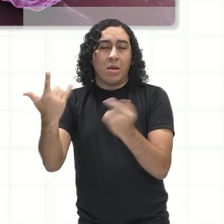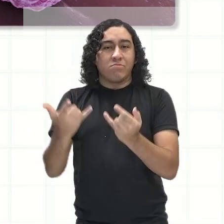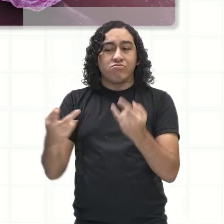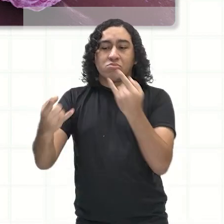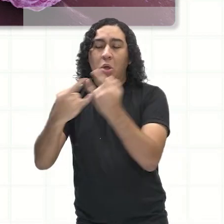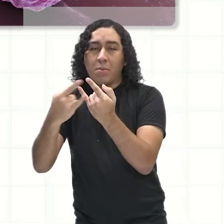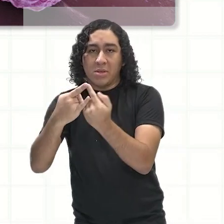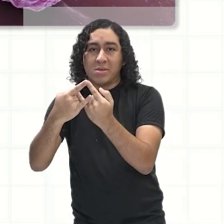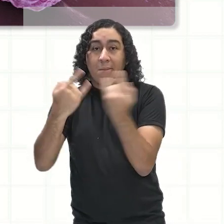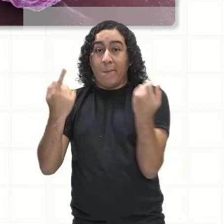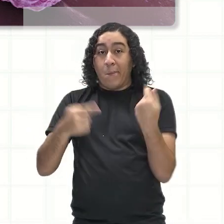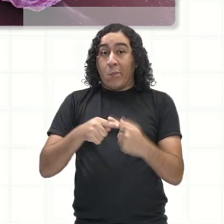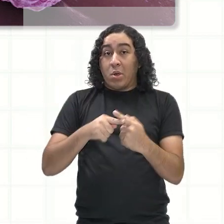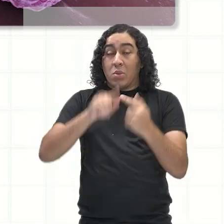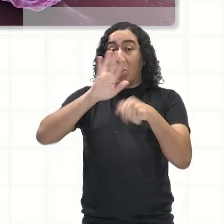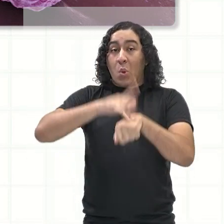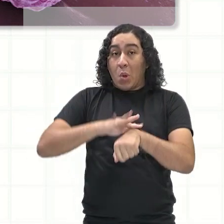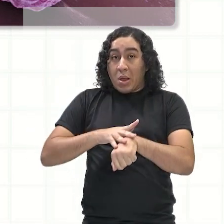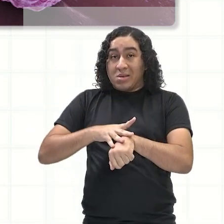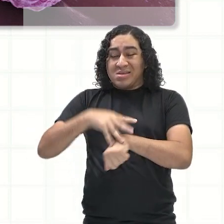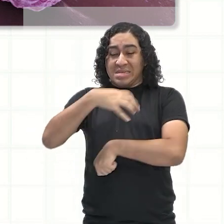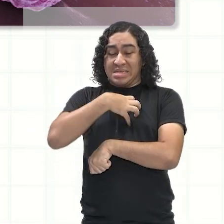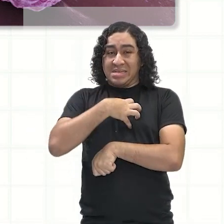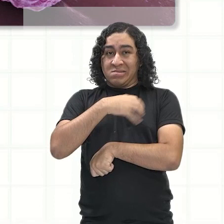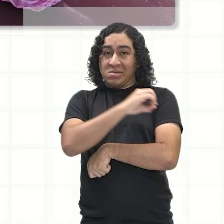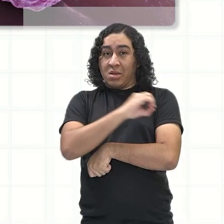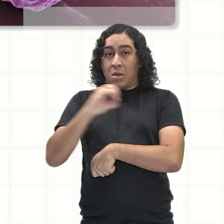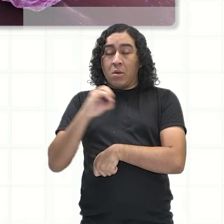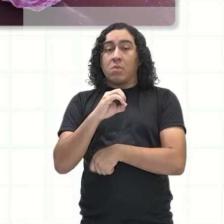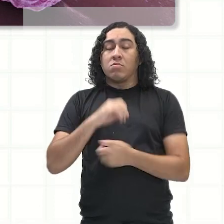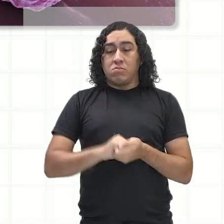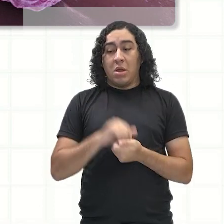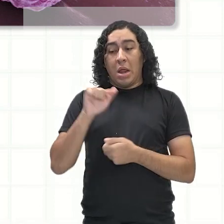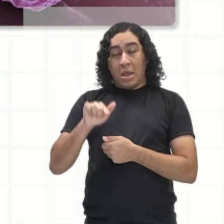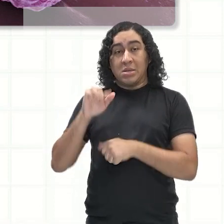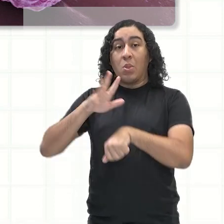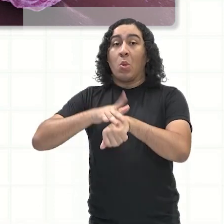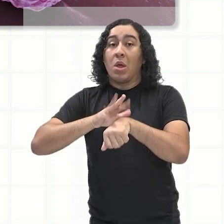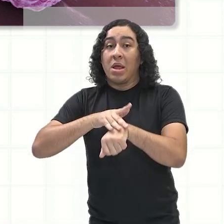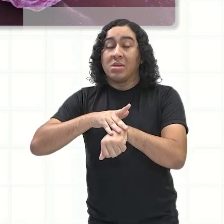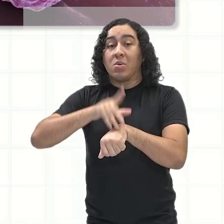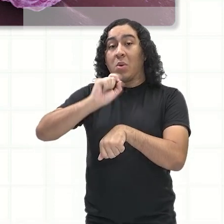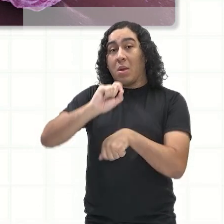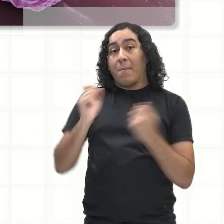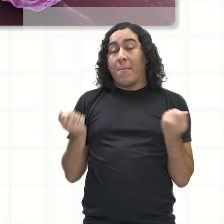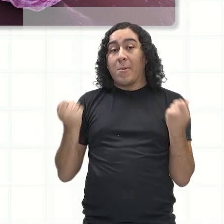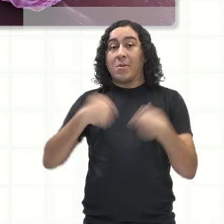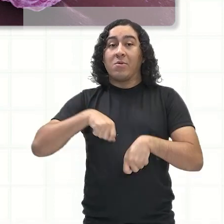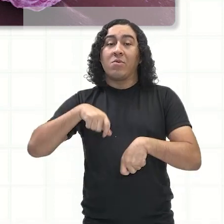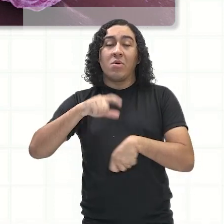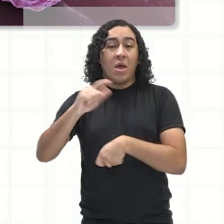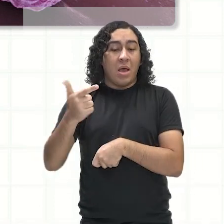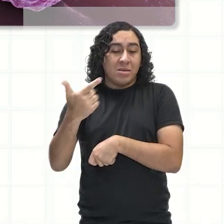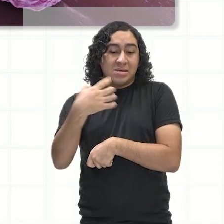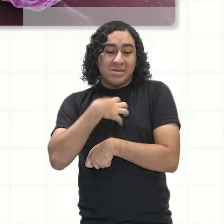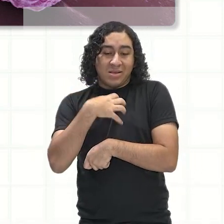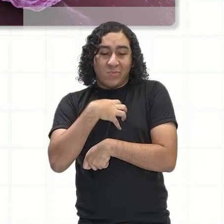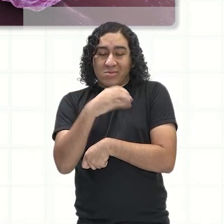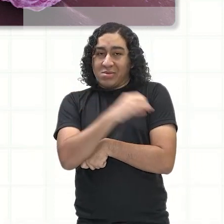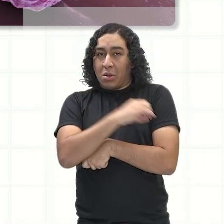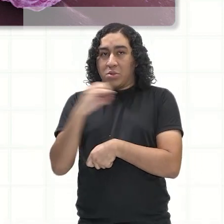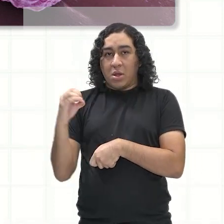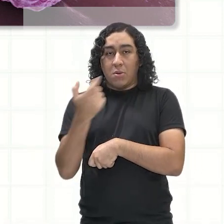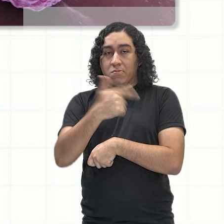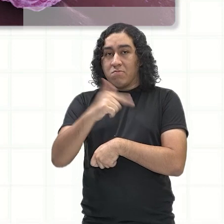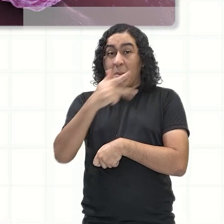doenças podem não ter sintomas, como a gente observou. No caso da clamídia, ela é uma doença que costuma ser assintomática, ela pode não